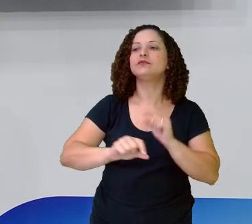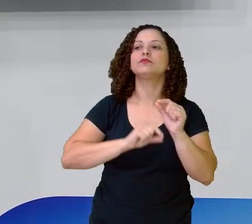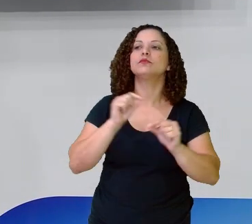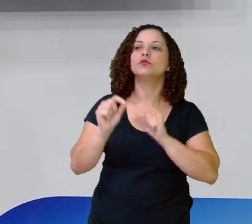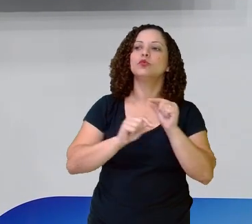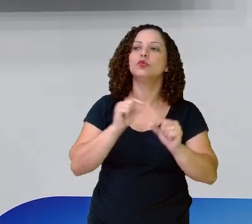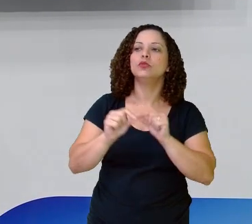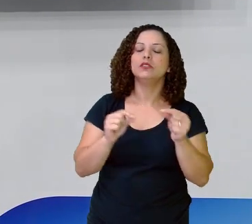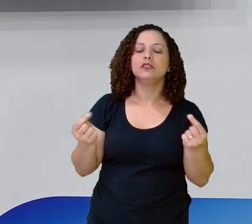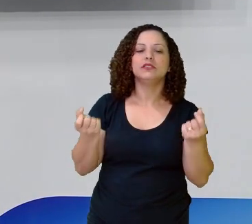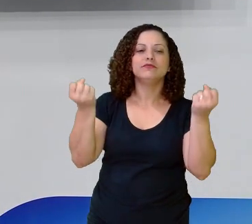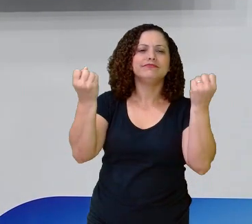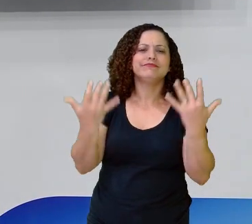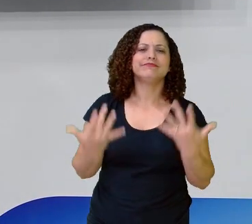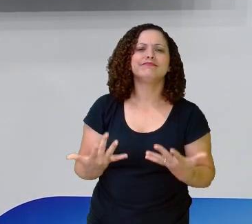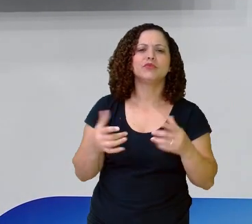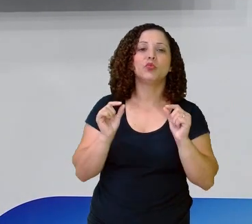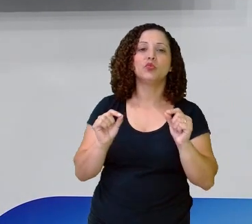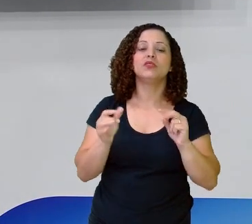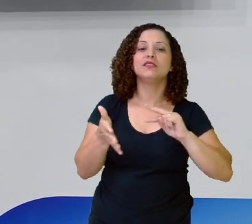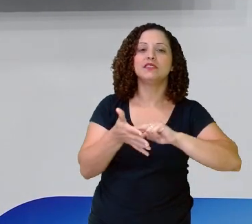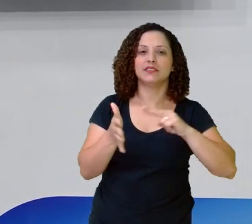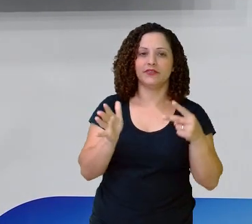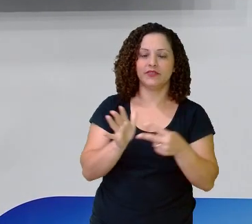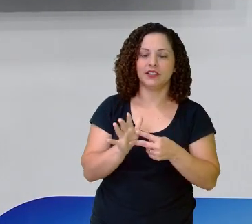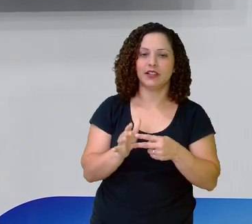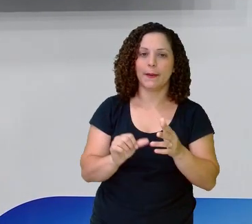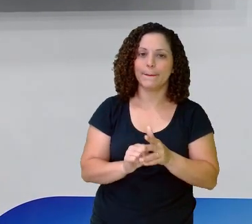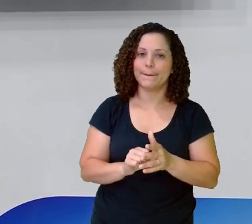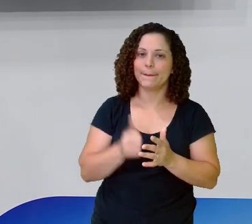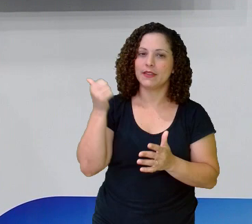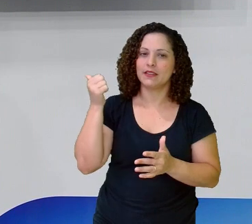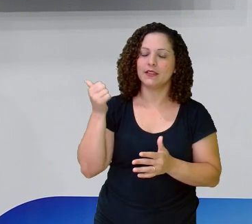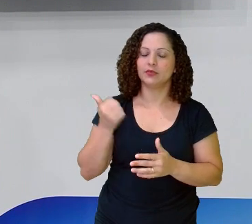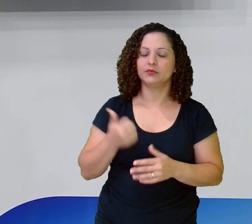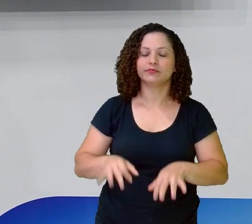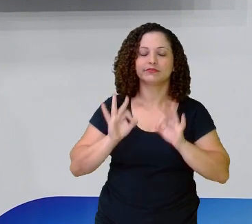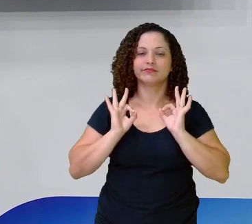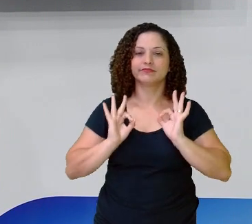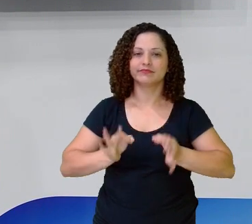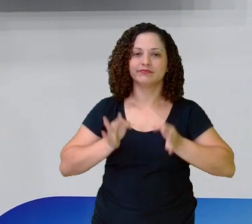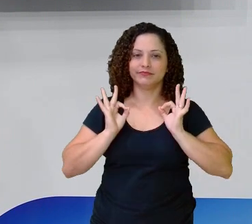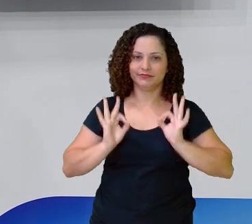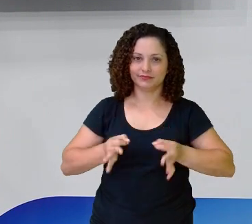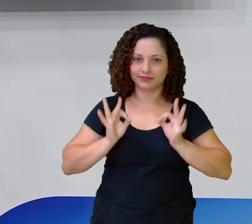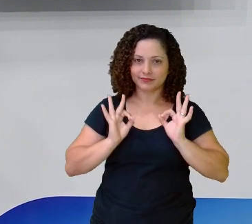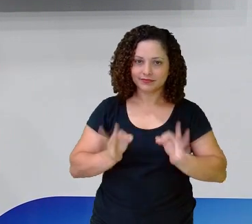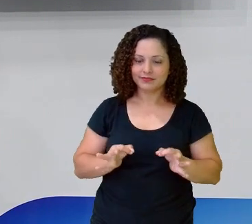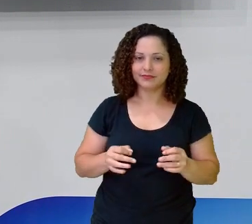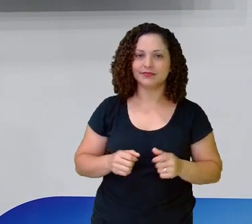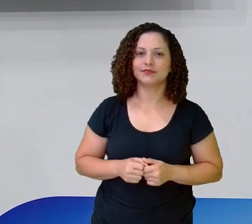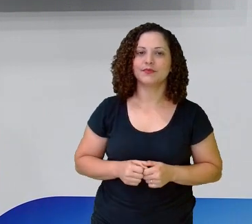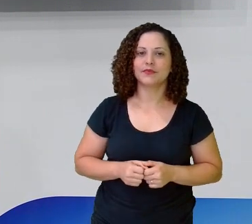senhora está querendo dizer o quê? Primeiramente, eu tenho certeza que